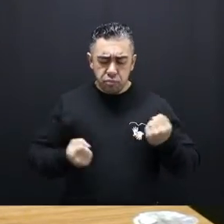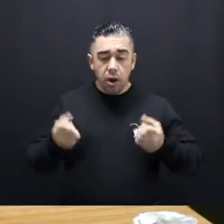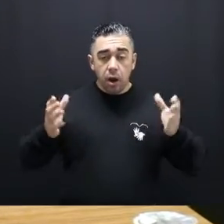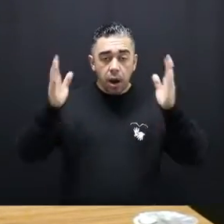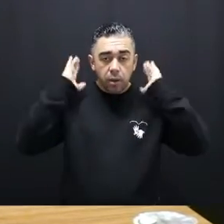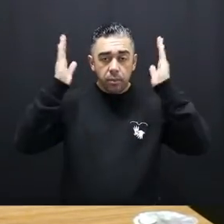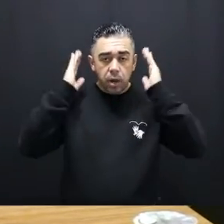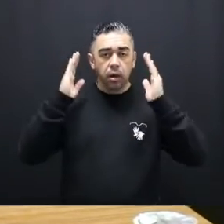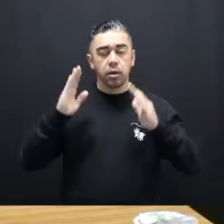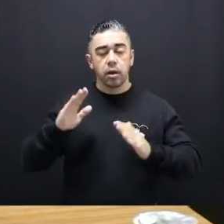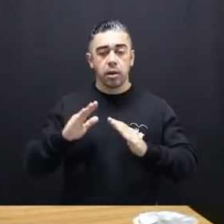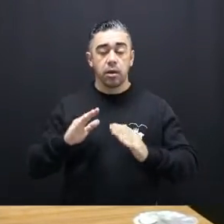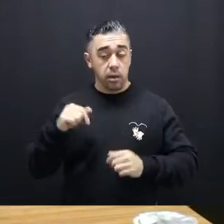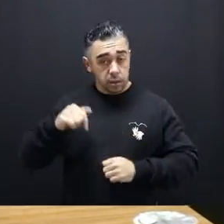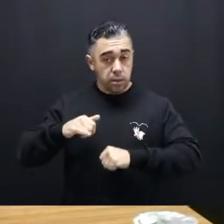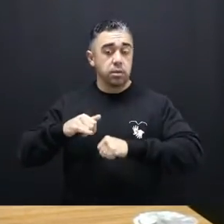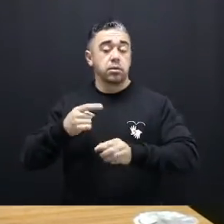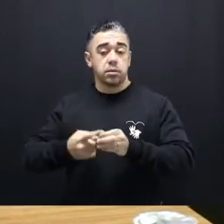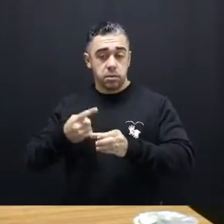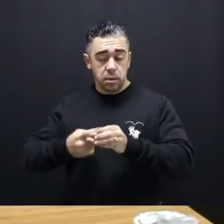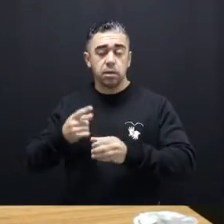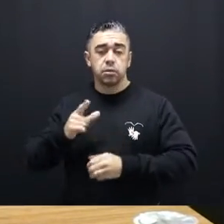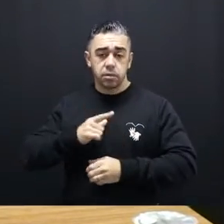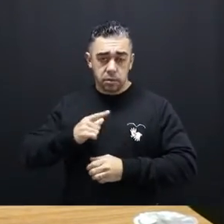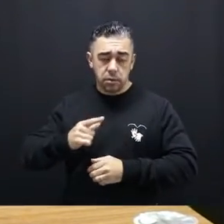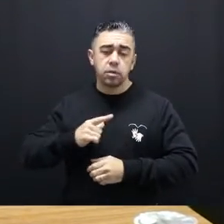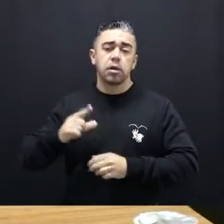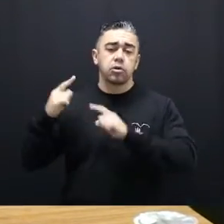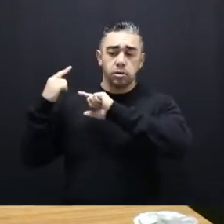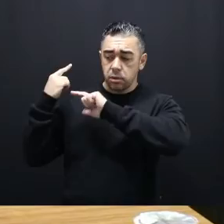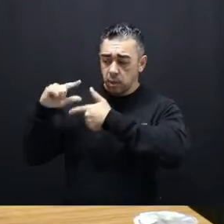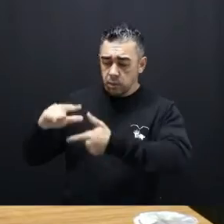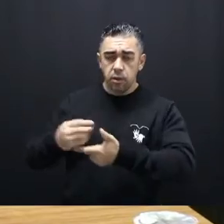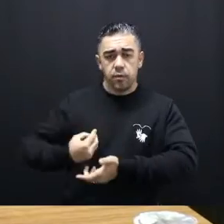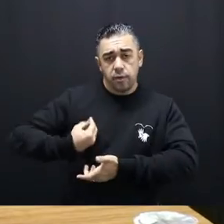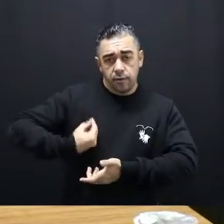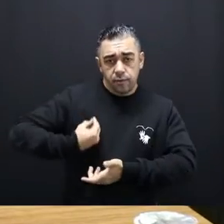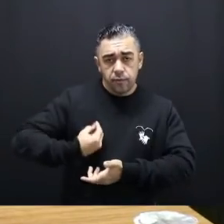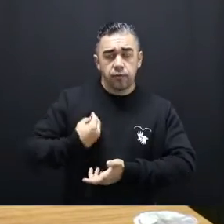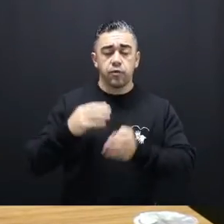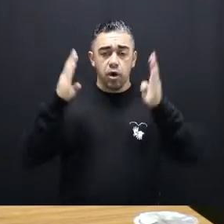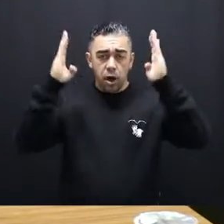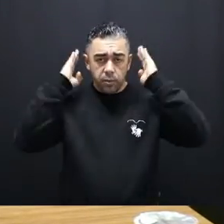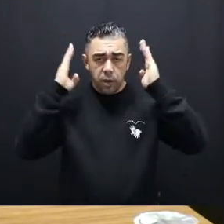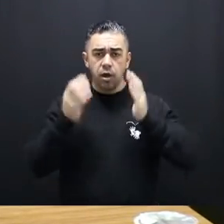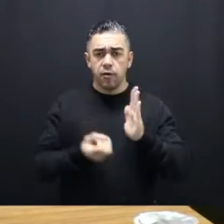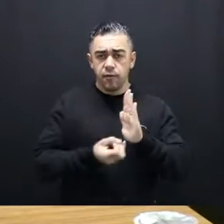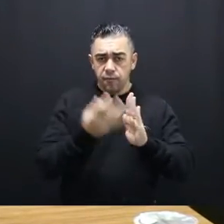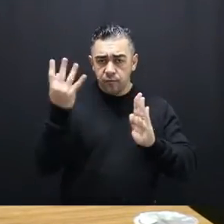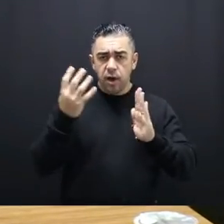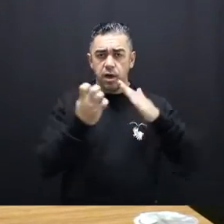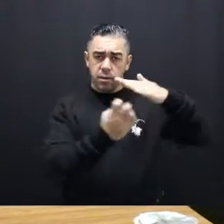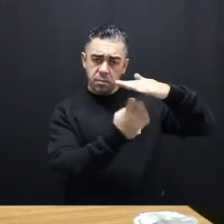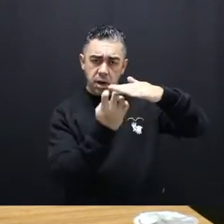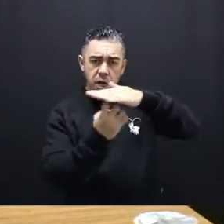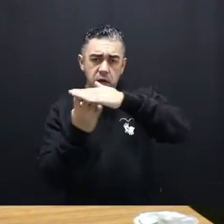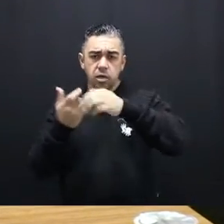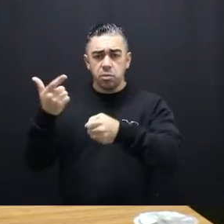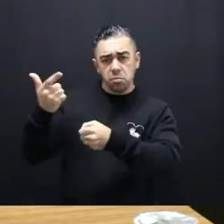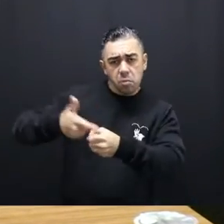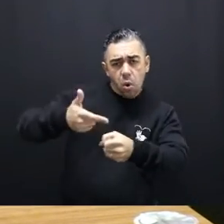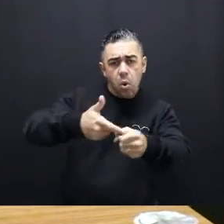reconhecida tradicionalmente porque esse convive caminhoneiros muitas empresas posto de gasolina